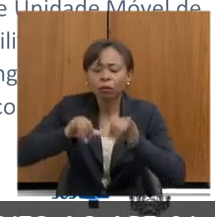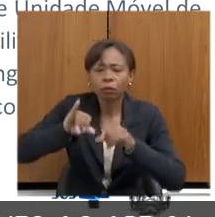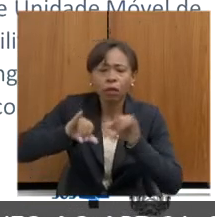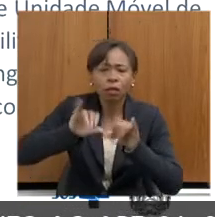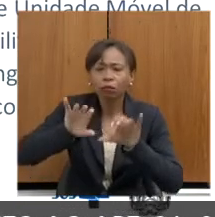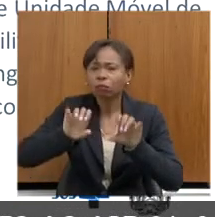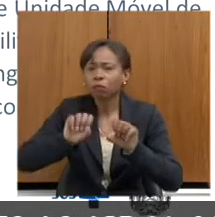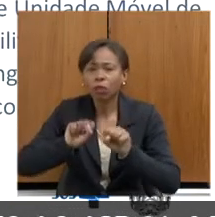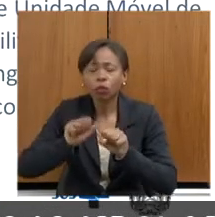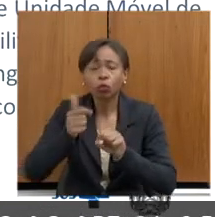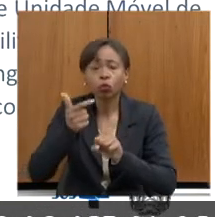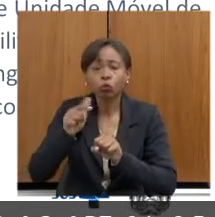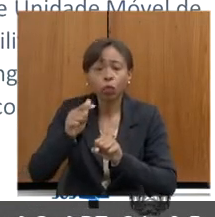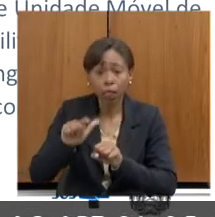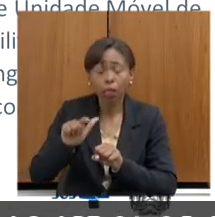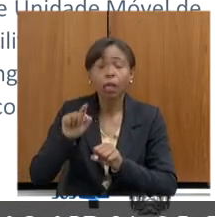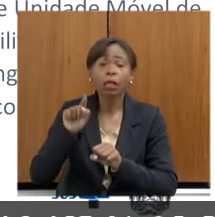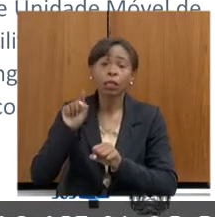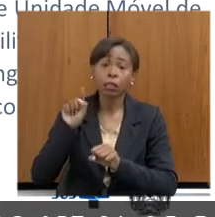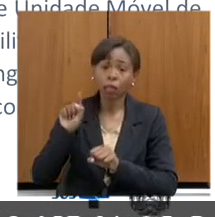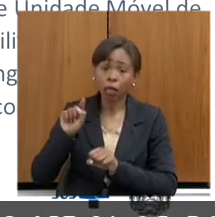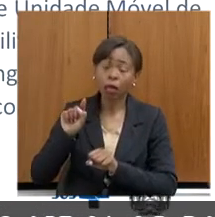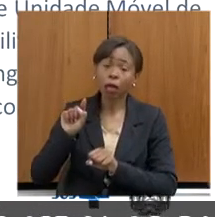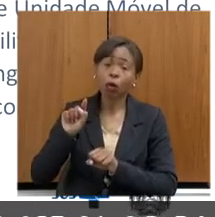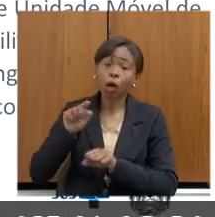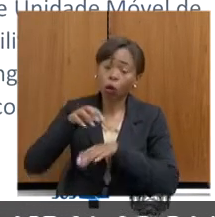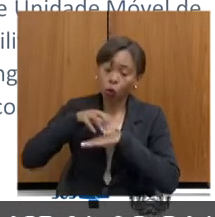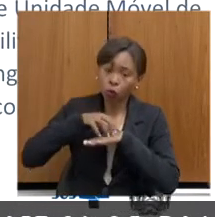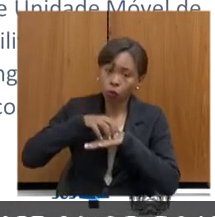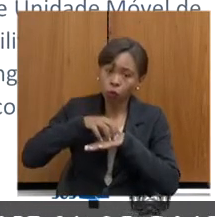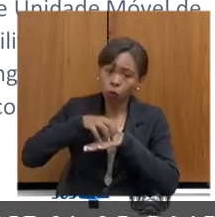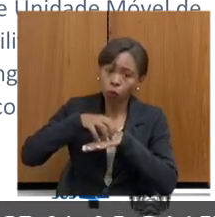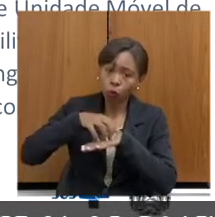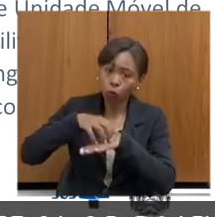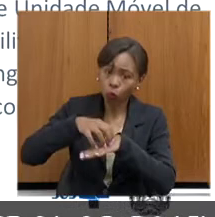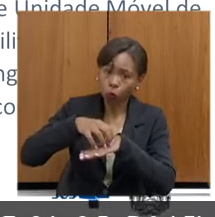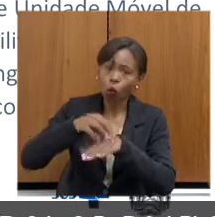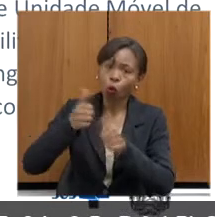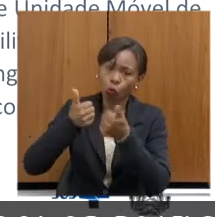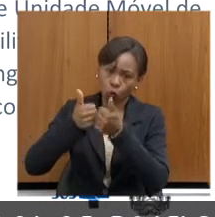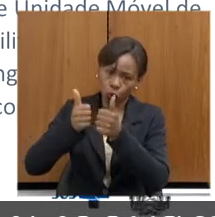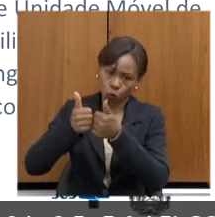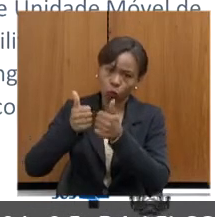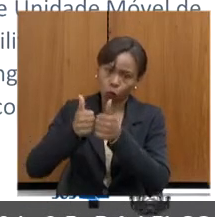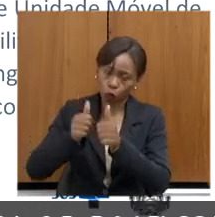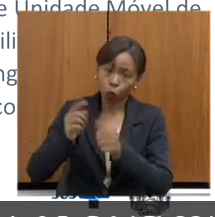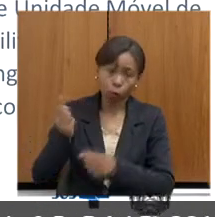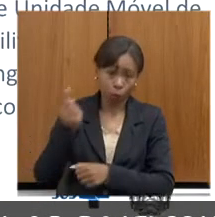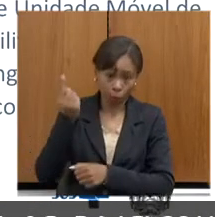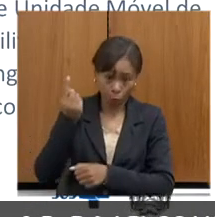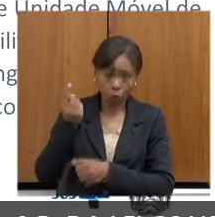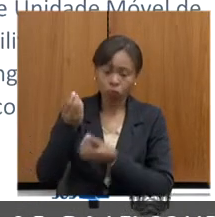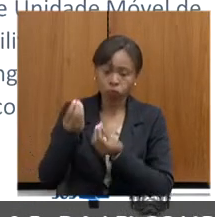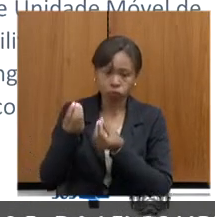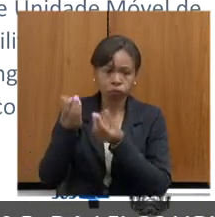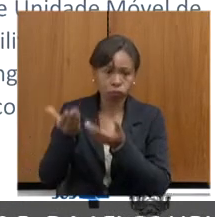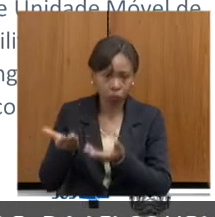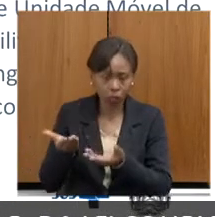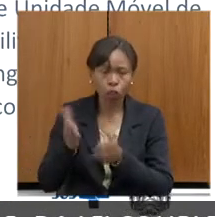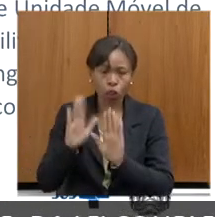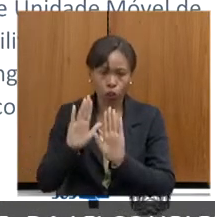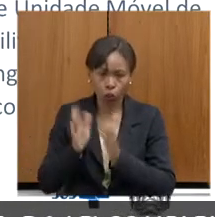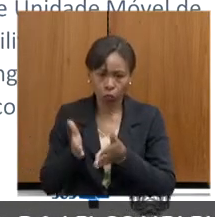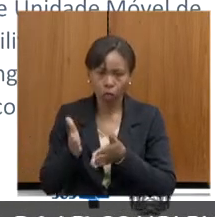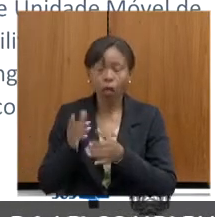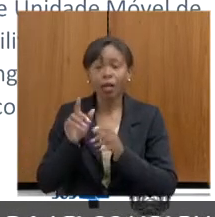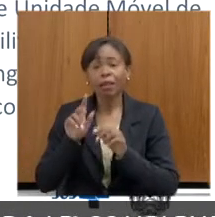uma unidade do Hemominas e a gente vai com esses ônibus então o primeiro já foi entregue rodair o